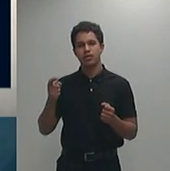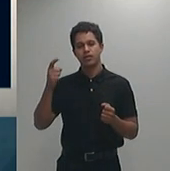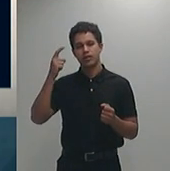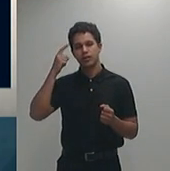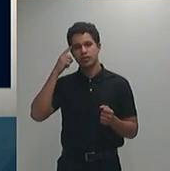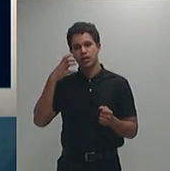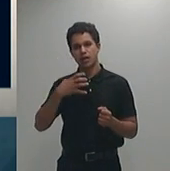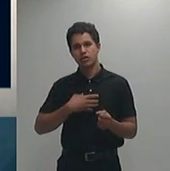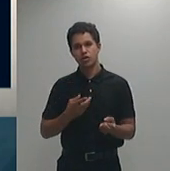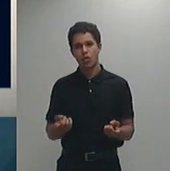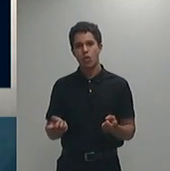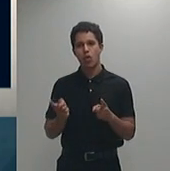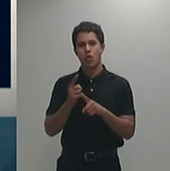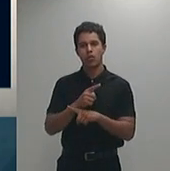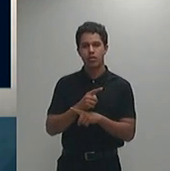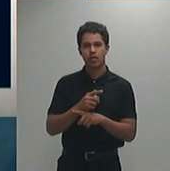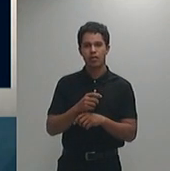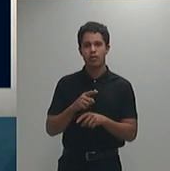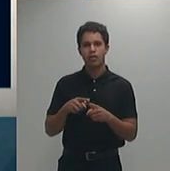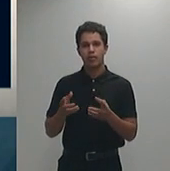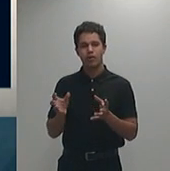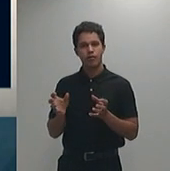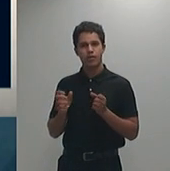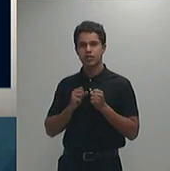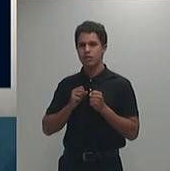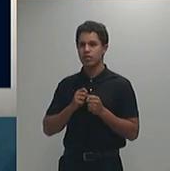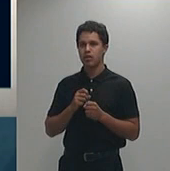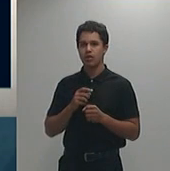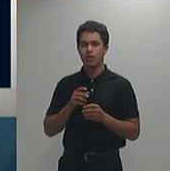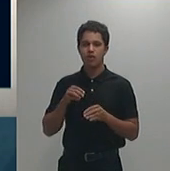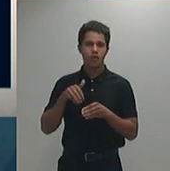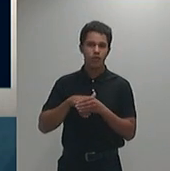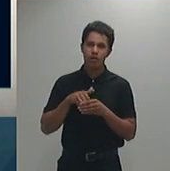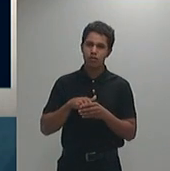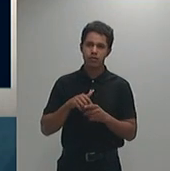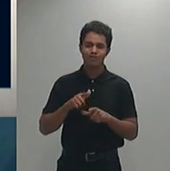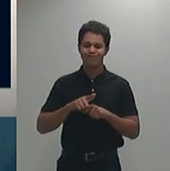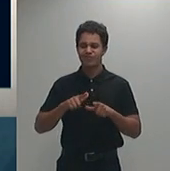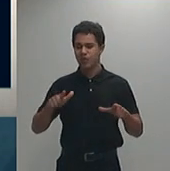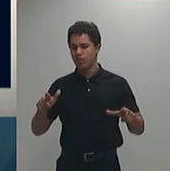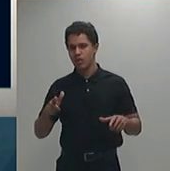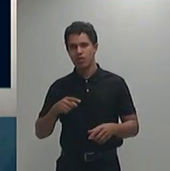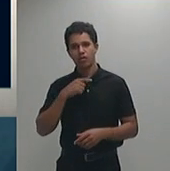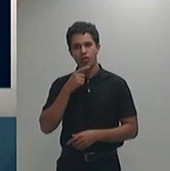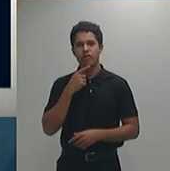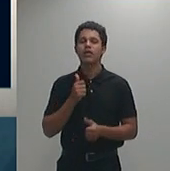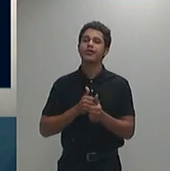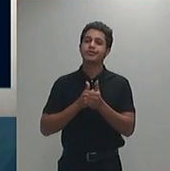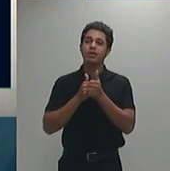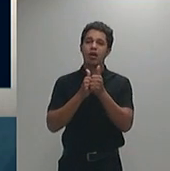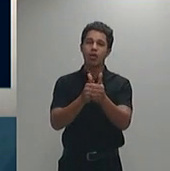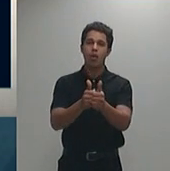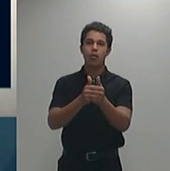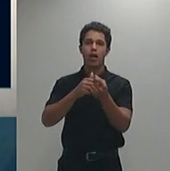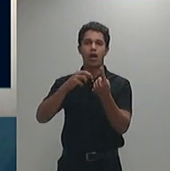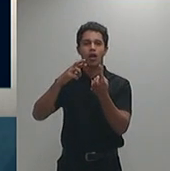sentido contrário mas eu recebi o boto não tem a menor dúvida de acompanhar o evidente que o ator